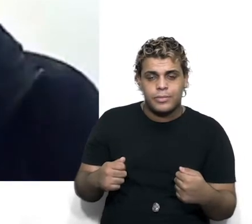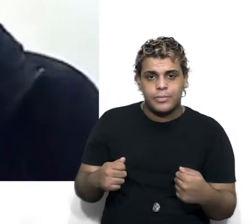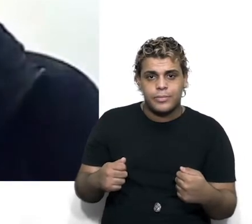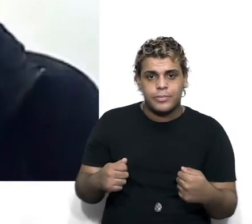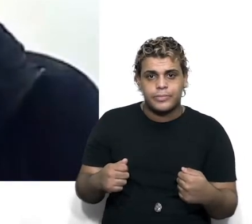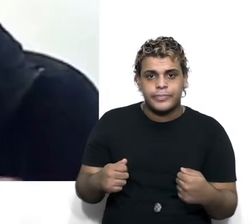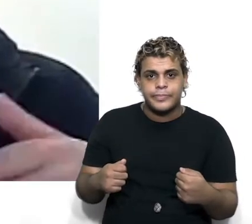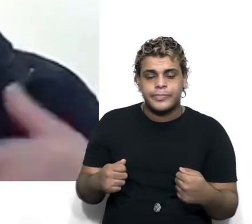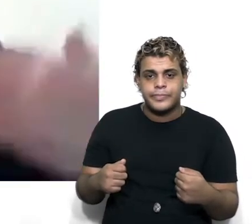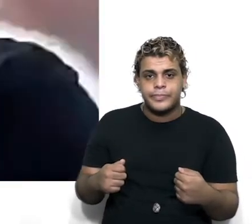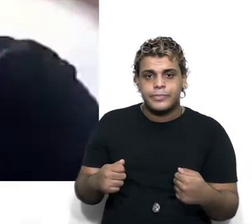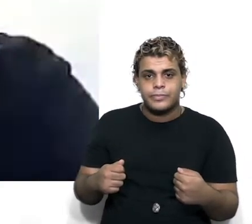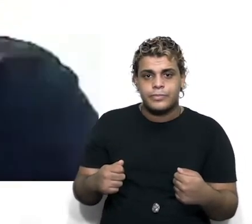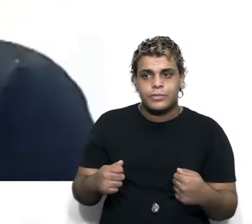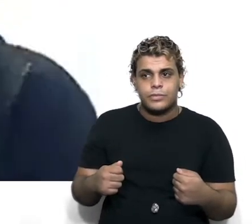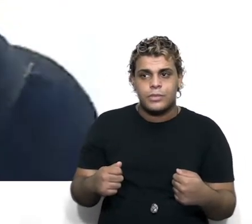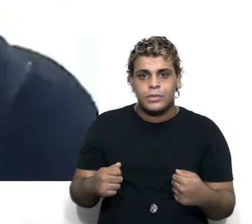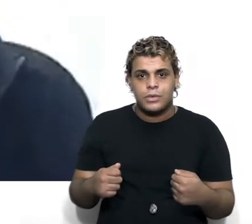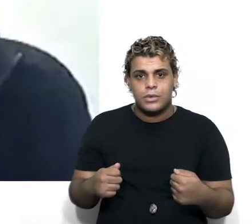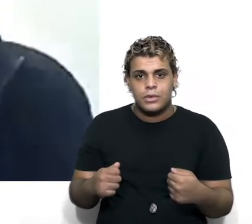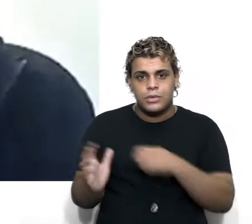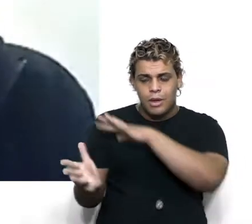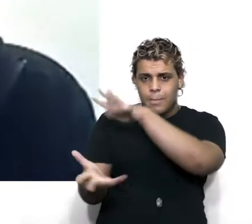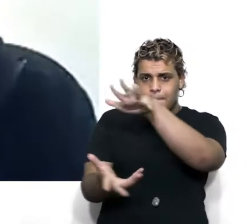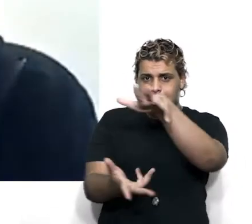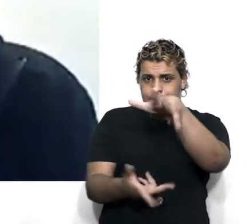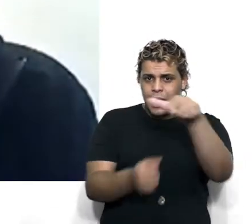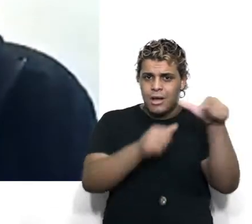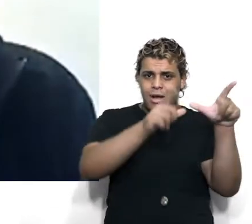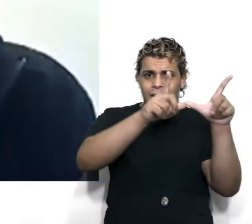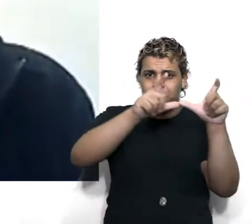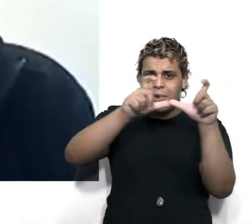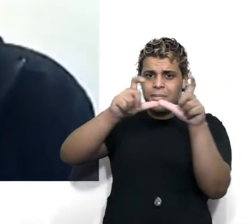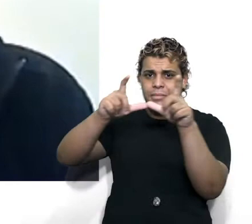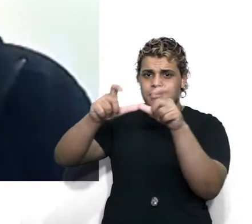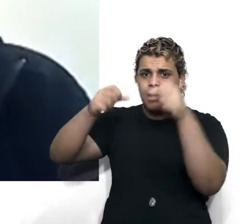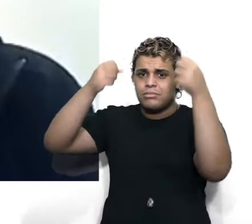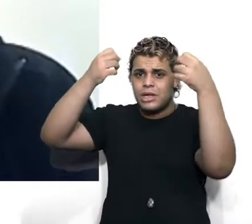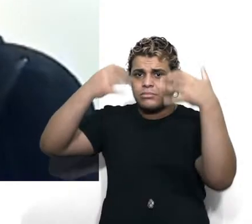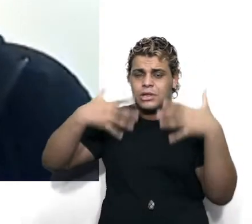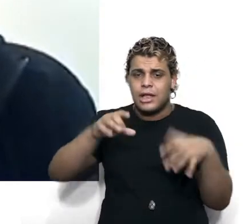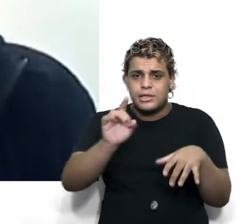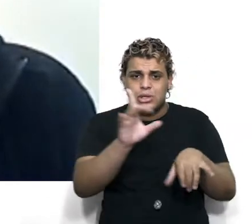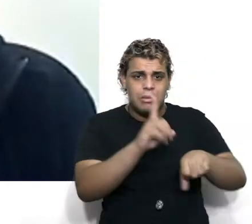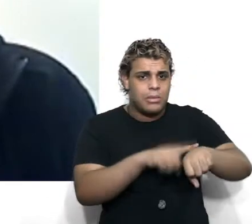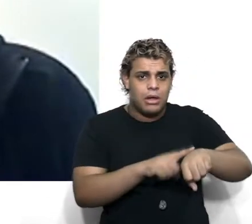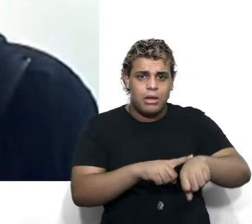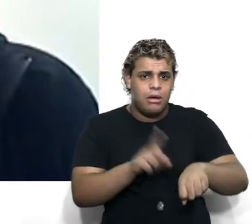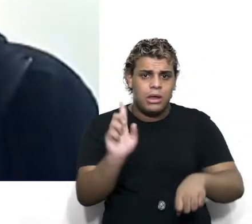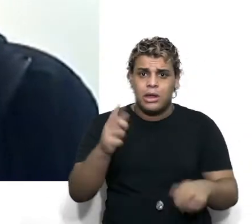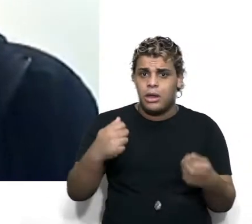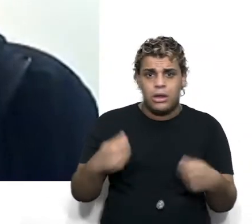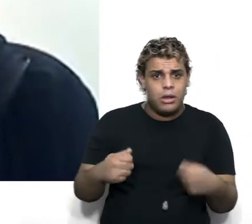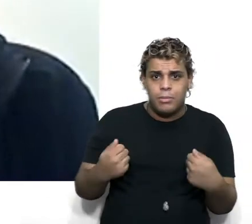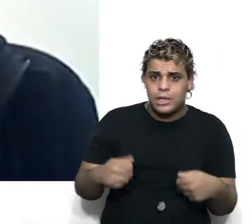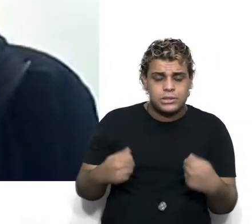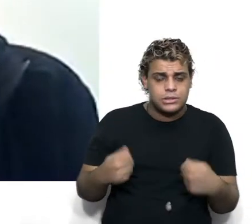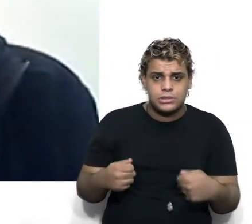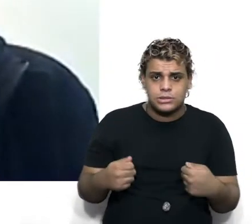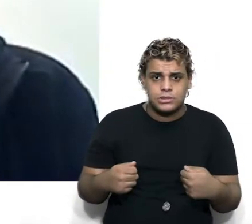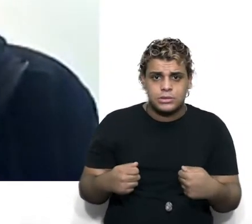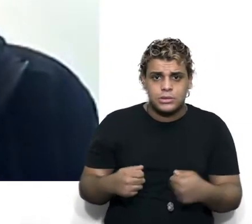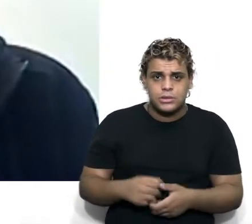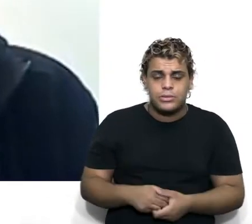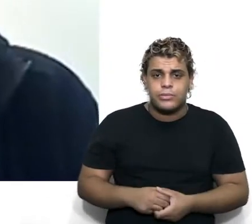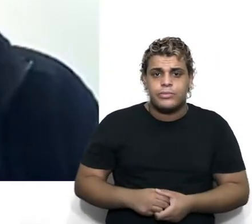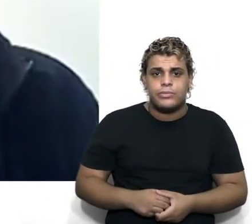mundo para ir dar uma conferência de 1 hora. Será que faz sentido isto? Até a nível